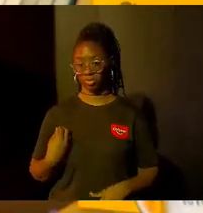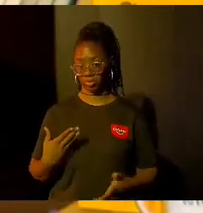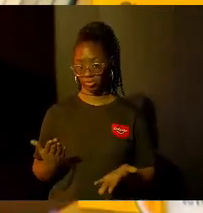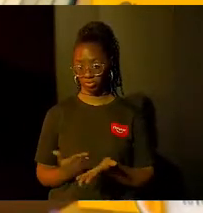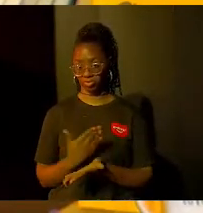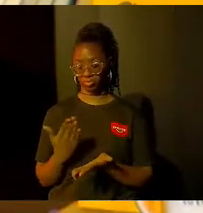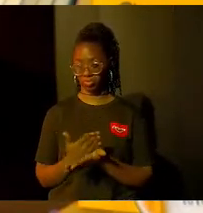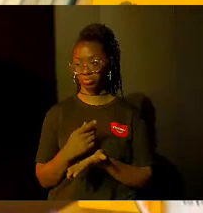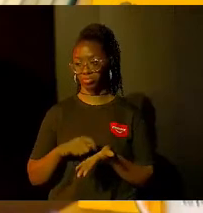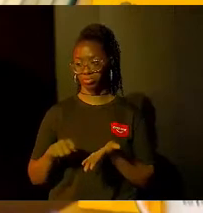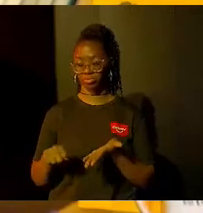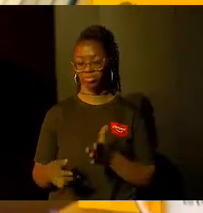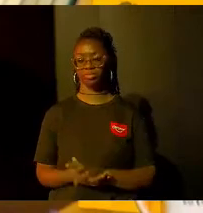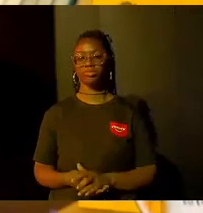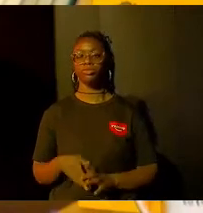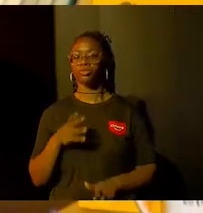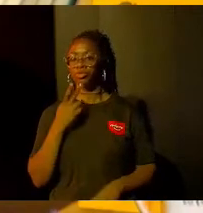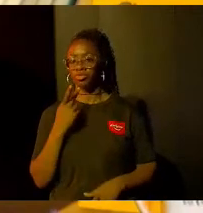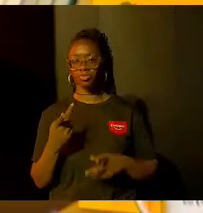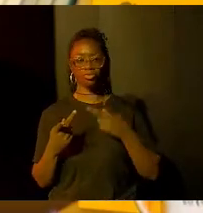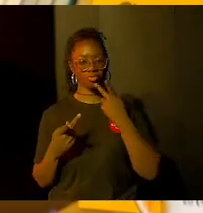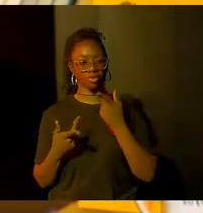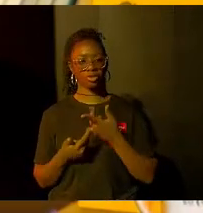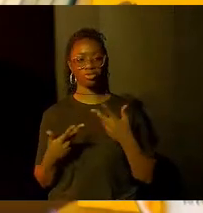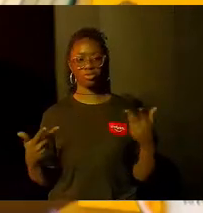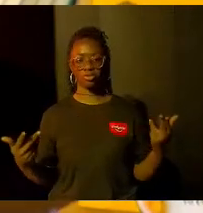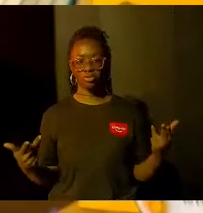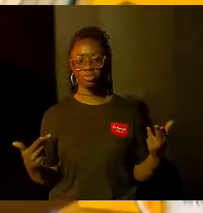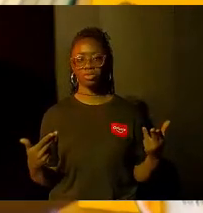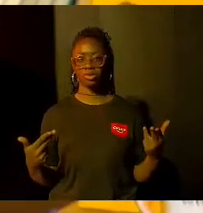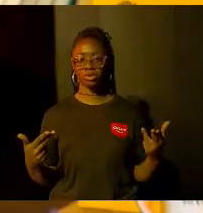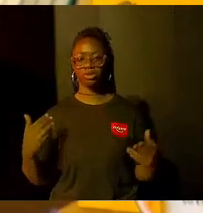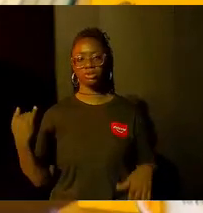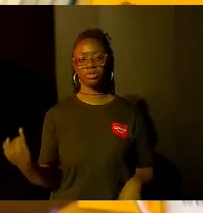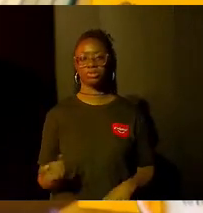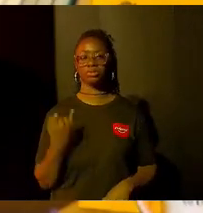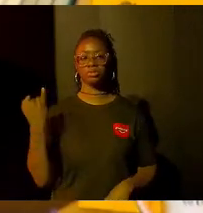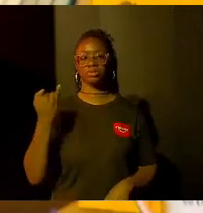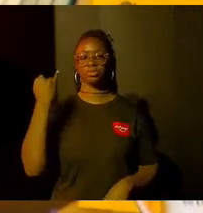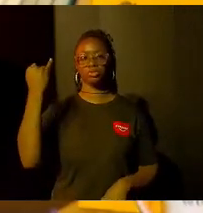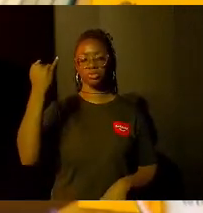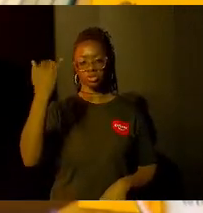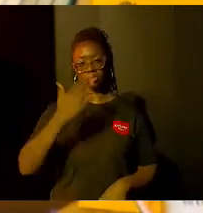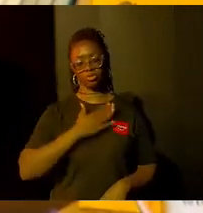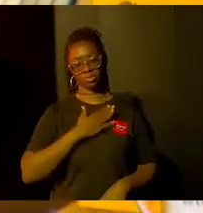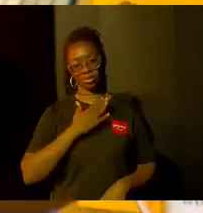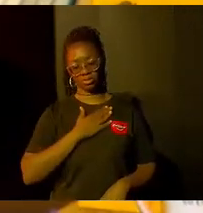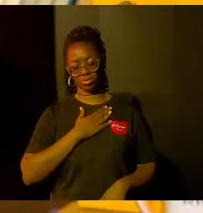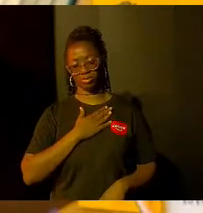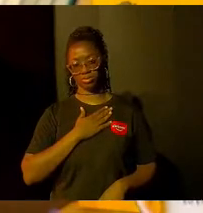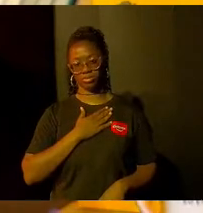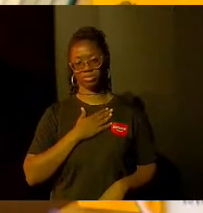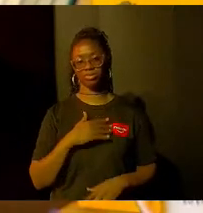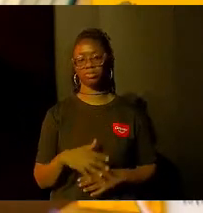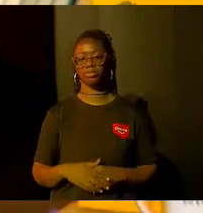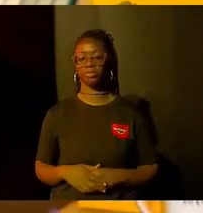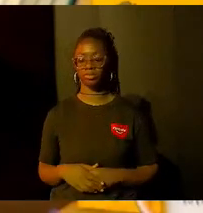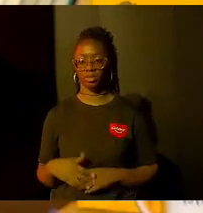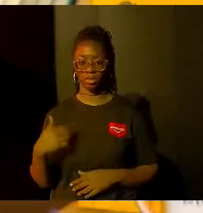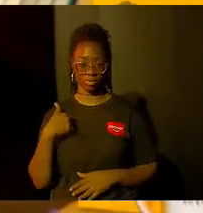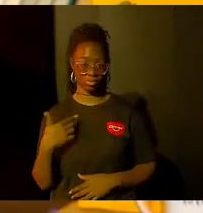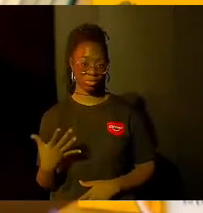fala de questões que me são extremamente caras primeiro de um grande